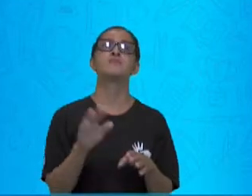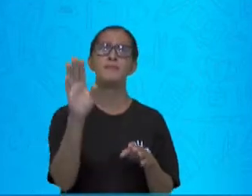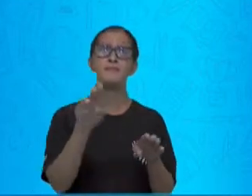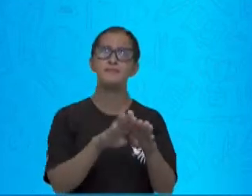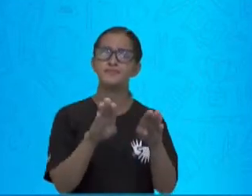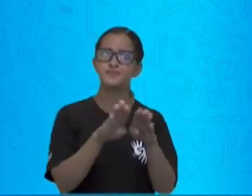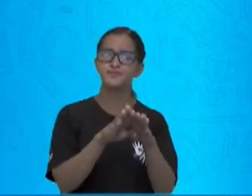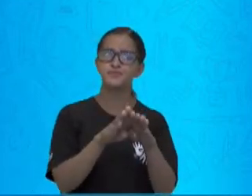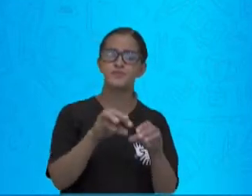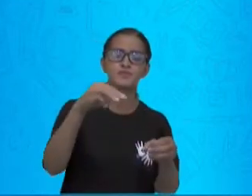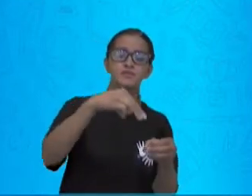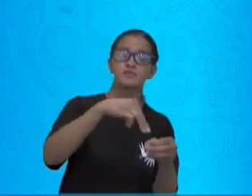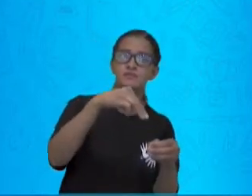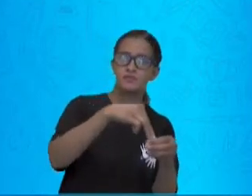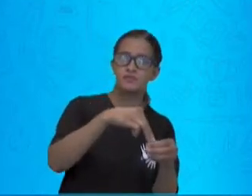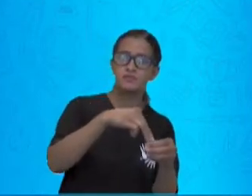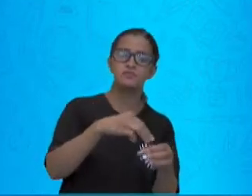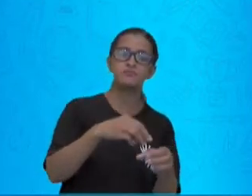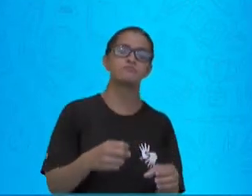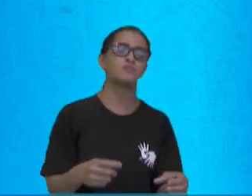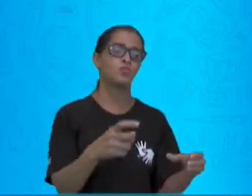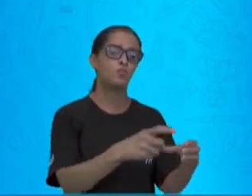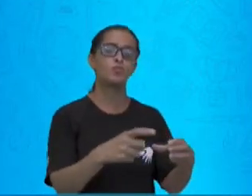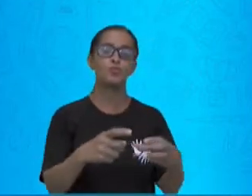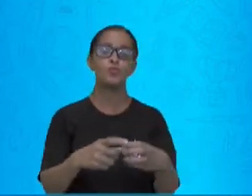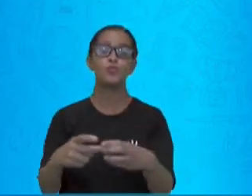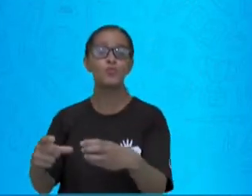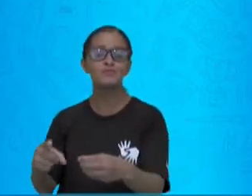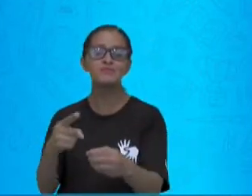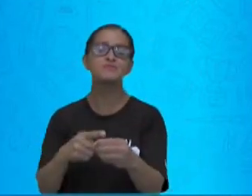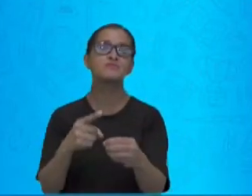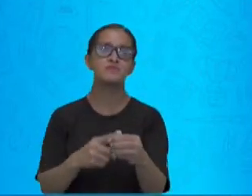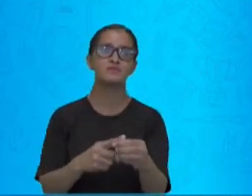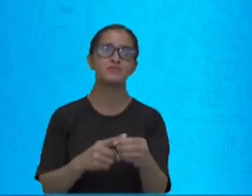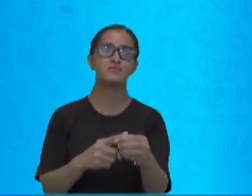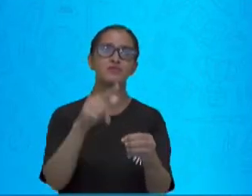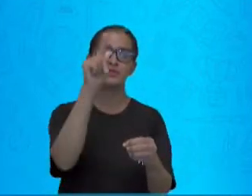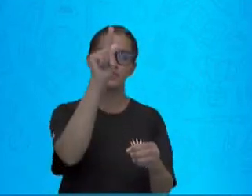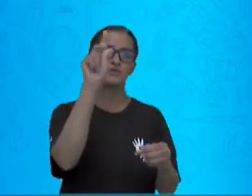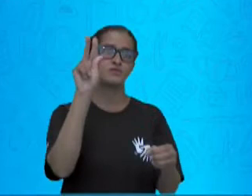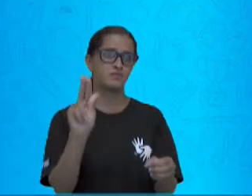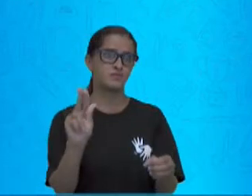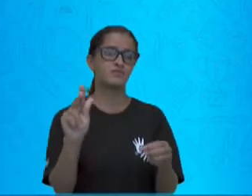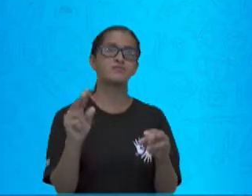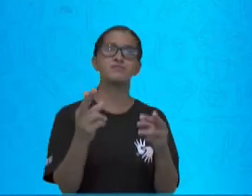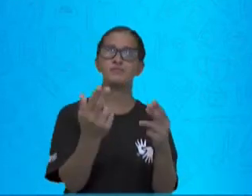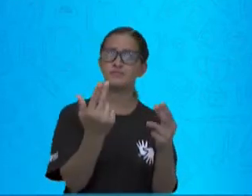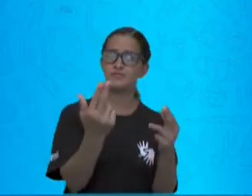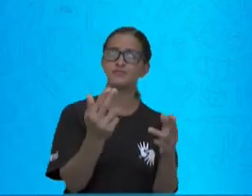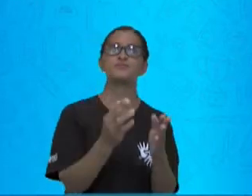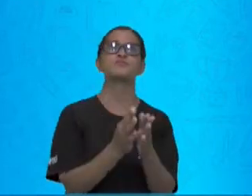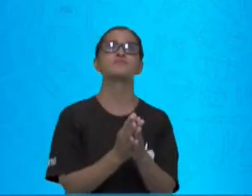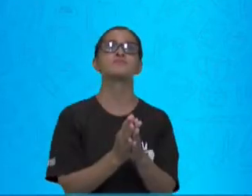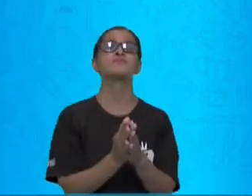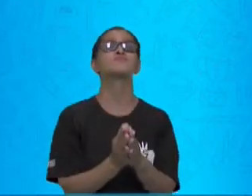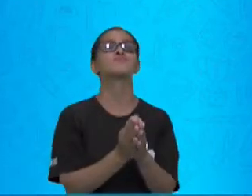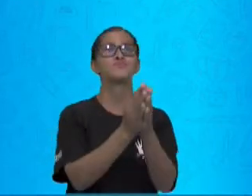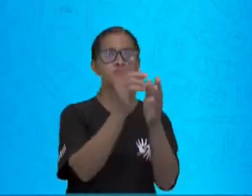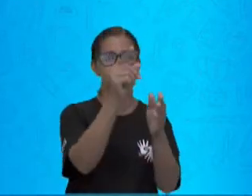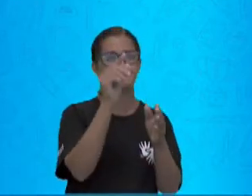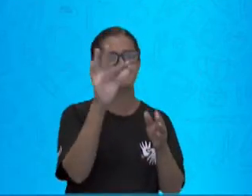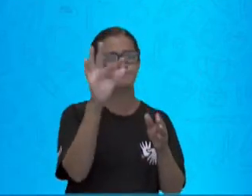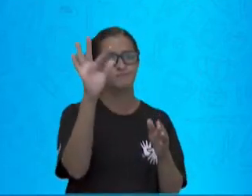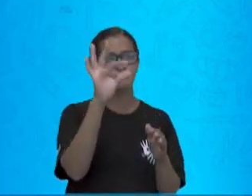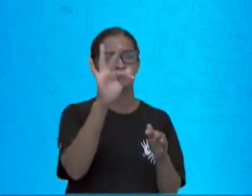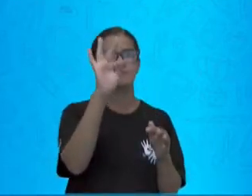cidades, falando aqui onde nós estamos, é Governador Valadares. Município é o mesmo que cidade, tá? E nós temos os